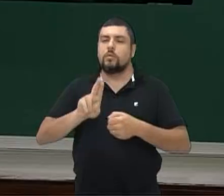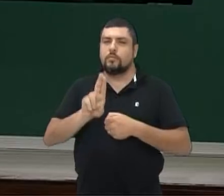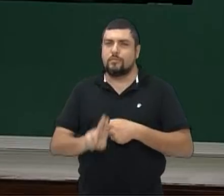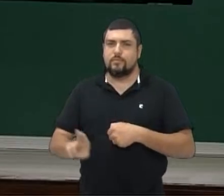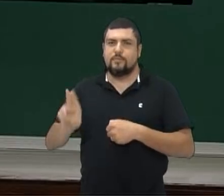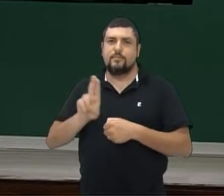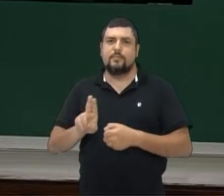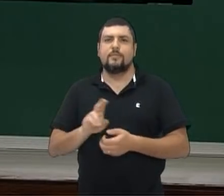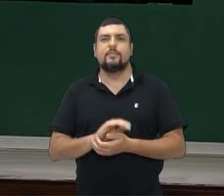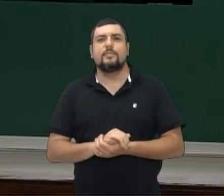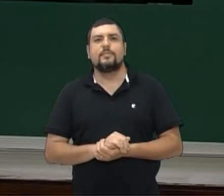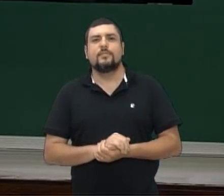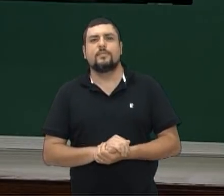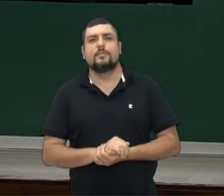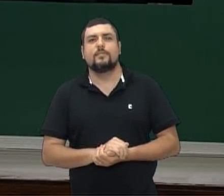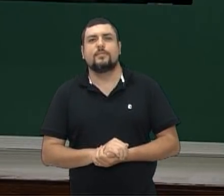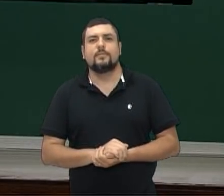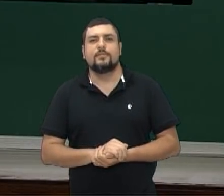de hoje.